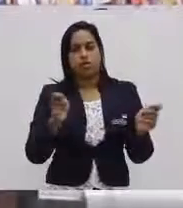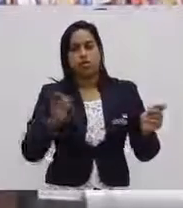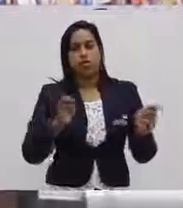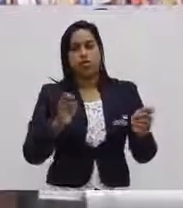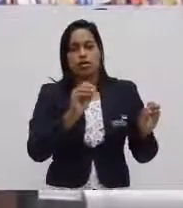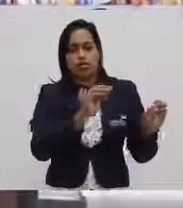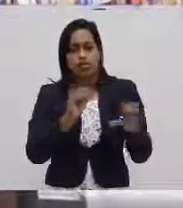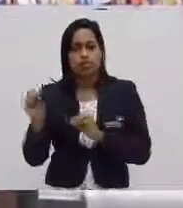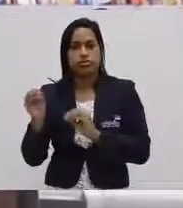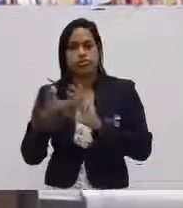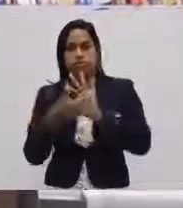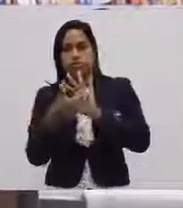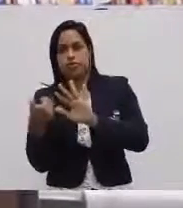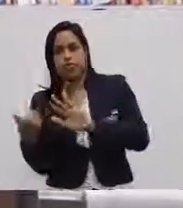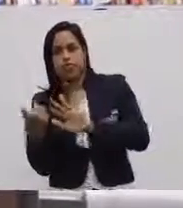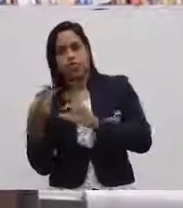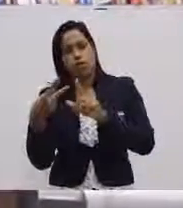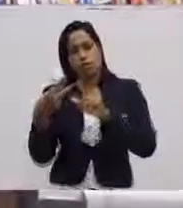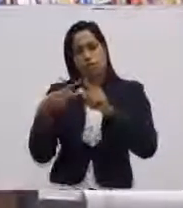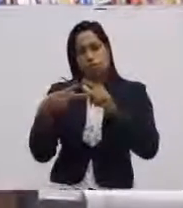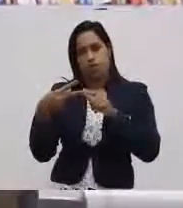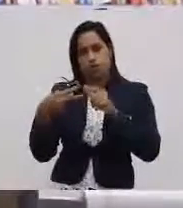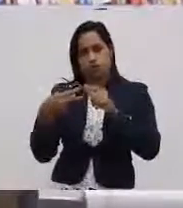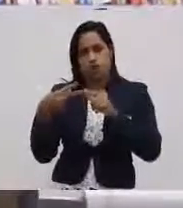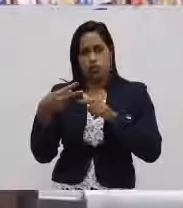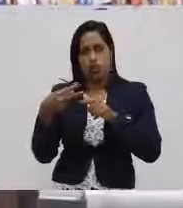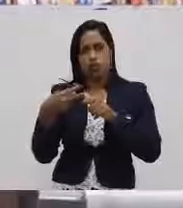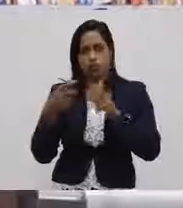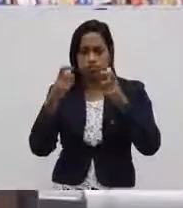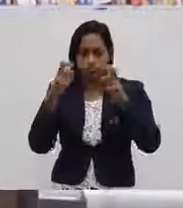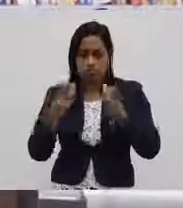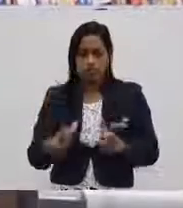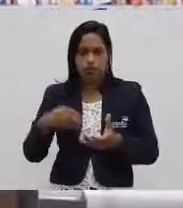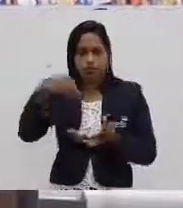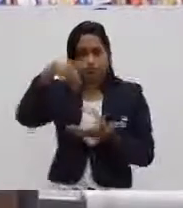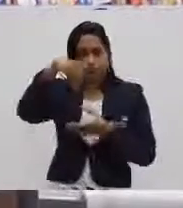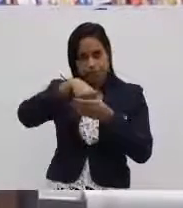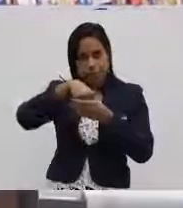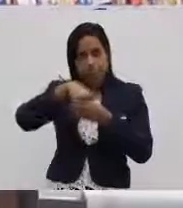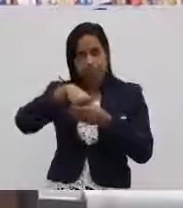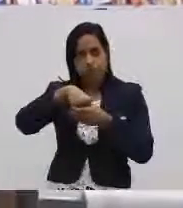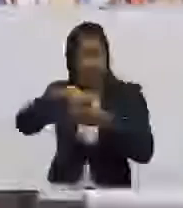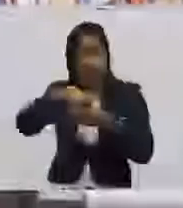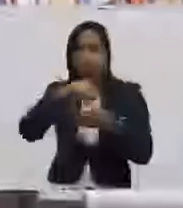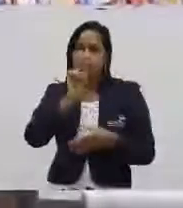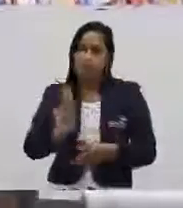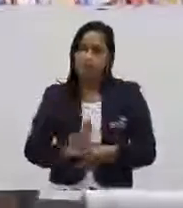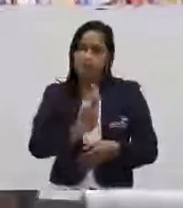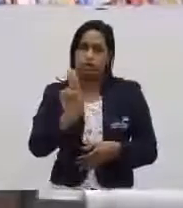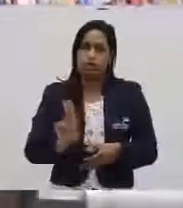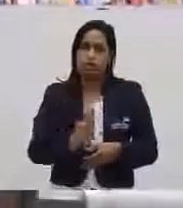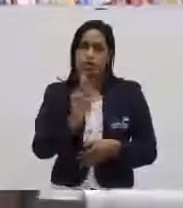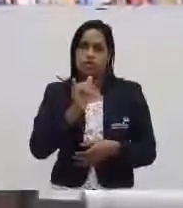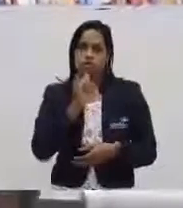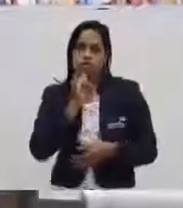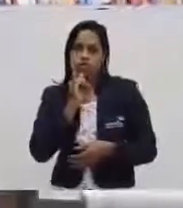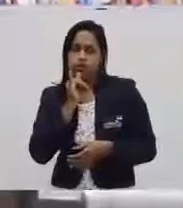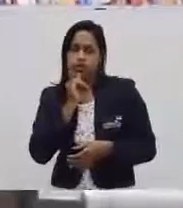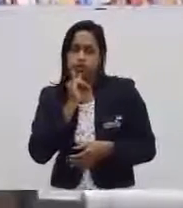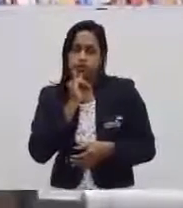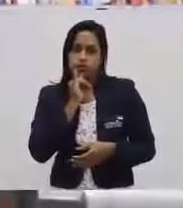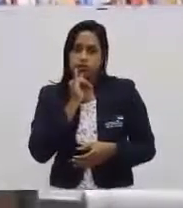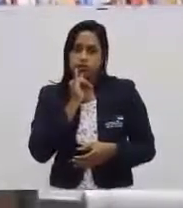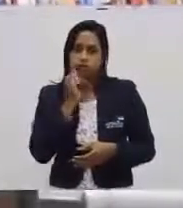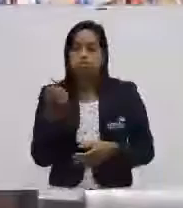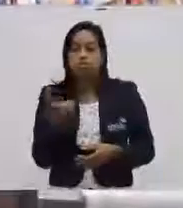arranjo. São dois os casos básicos em que o arranjo por posição física é amplamente utilizado. O primeiro deles é